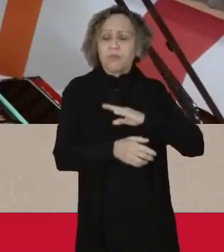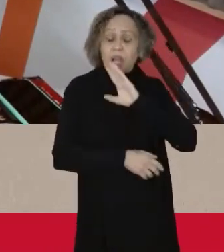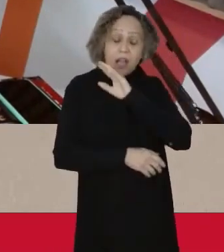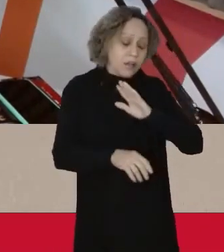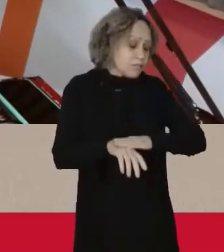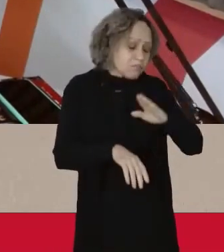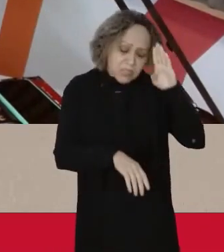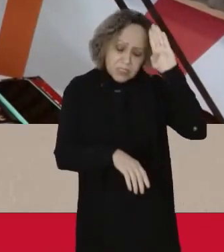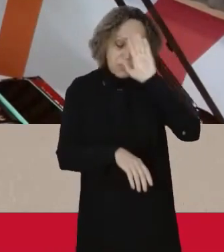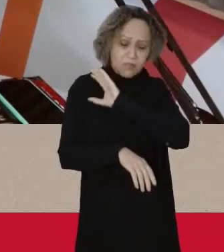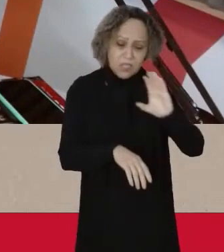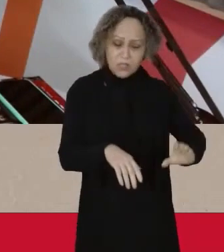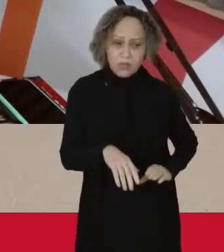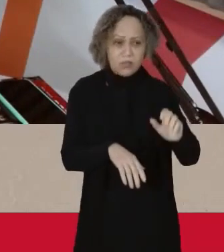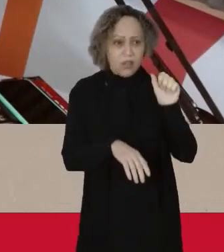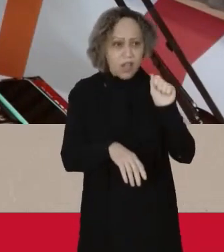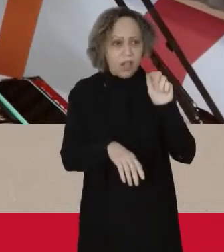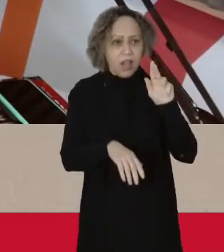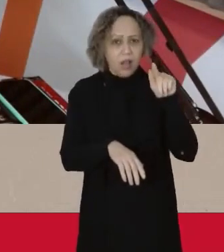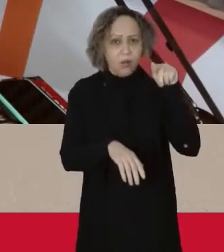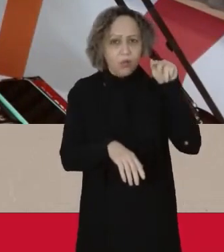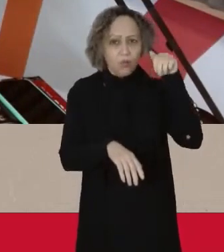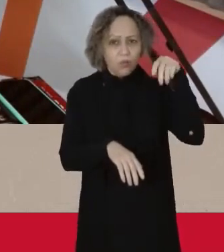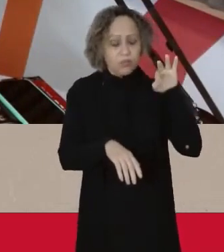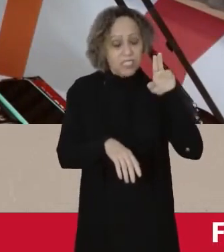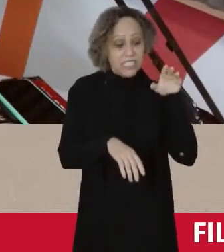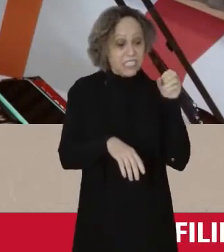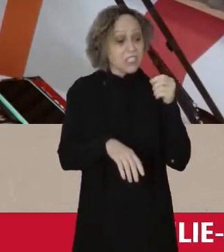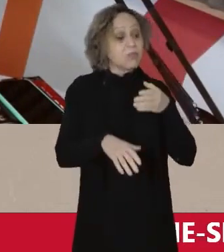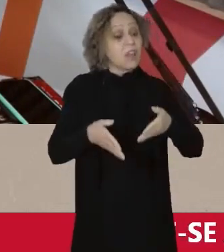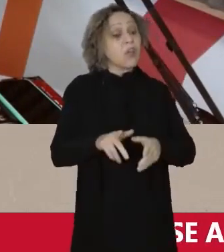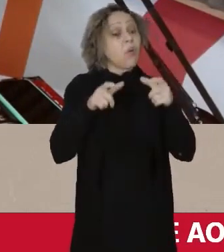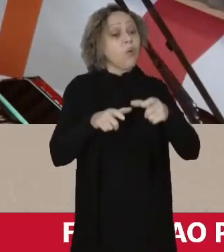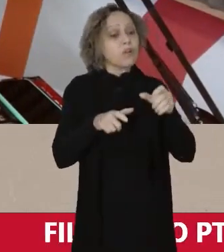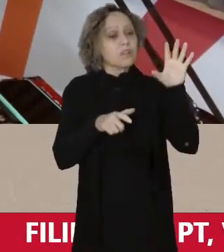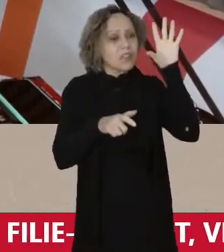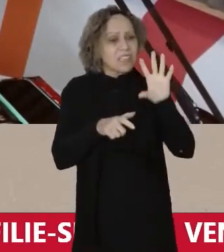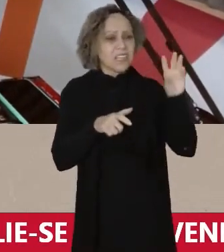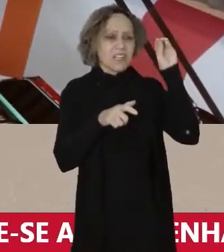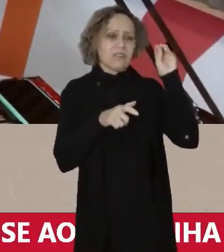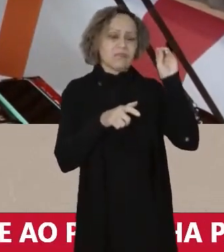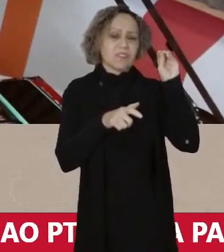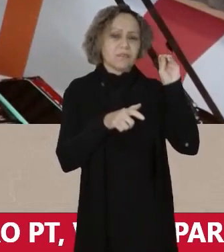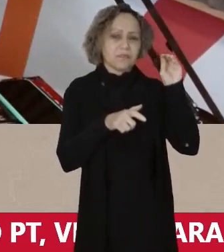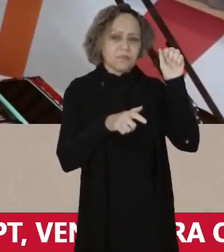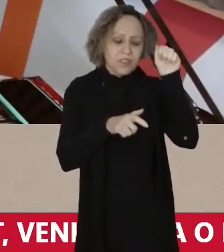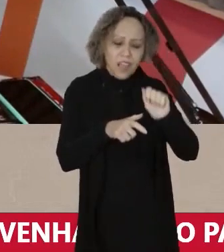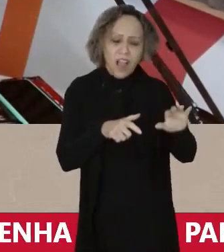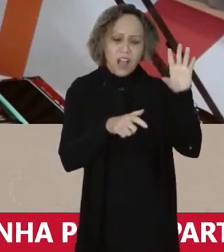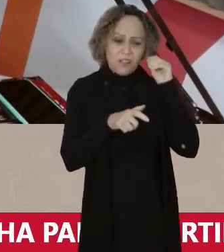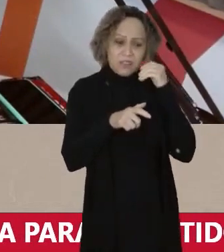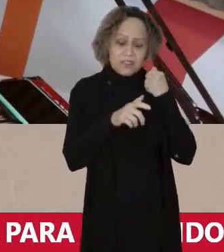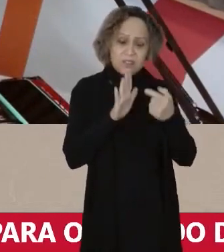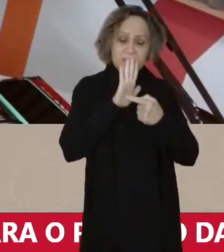que é africano. E eu poderia falar muito mais, que a África está presente. Atos capítulo 13, tinha lá